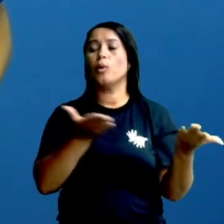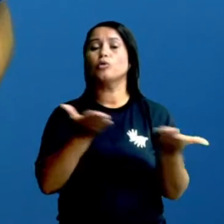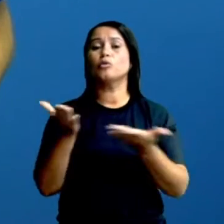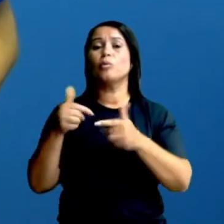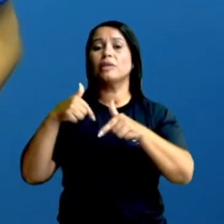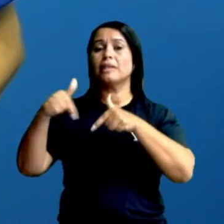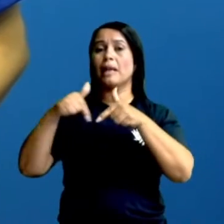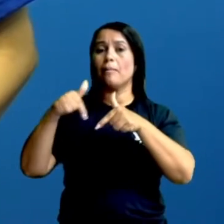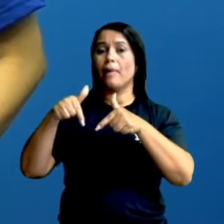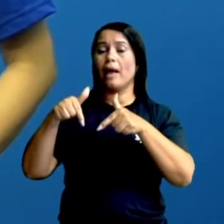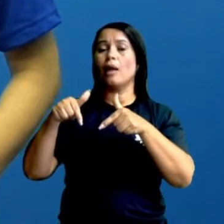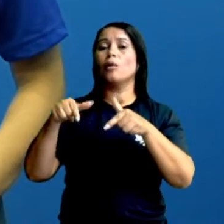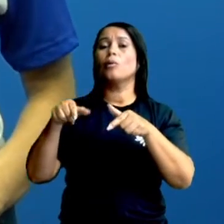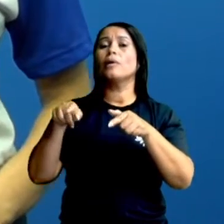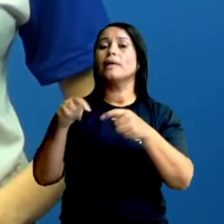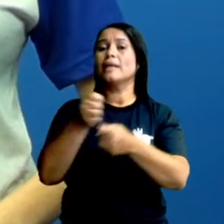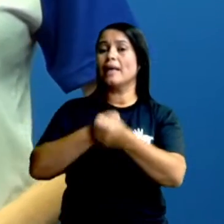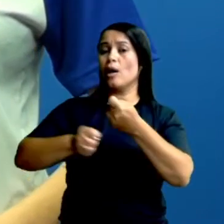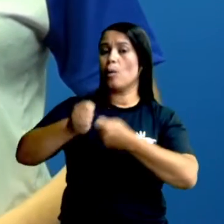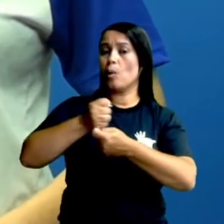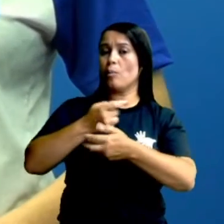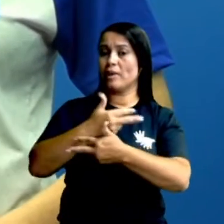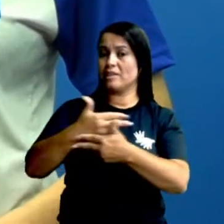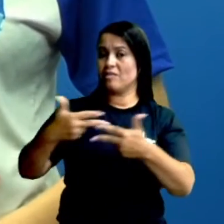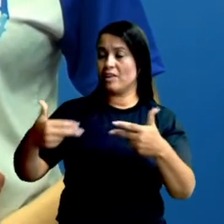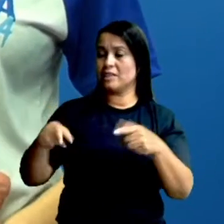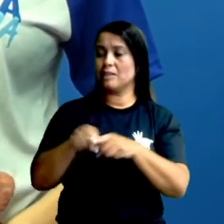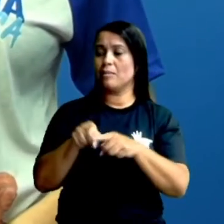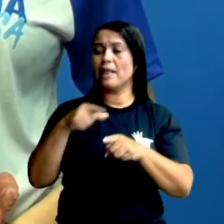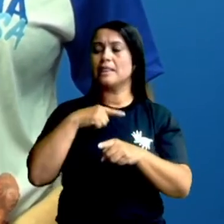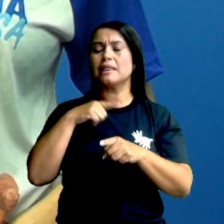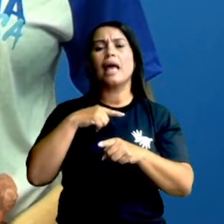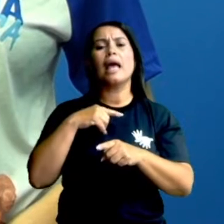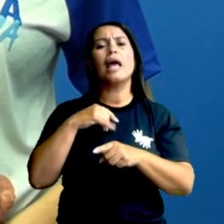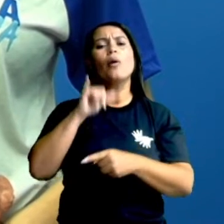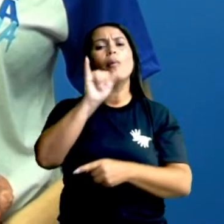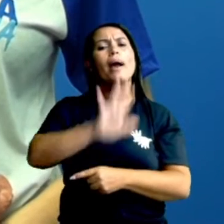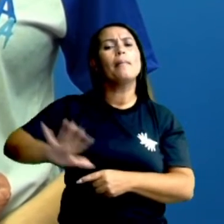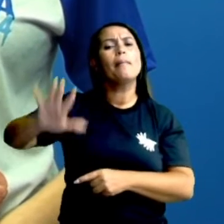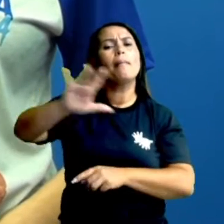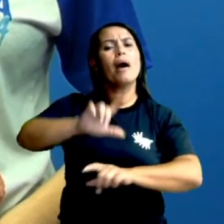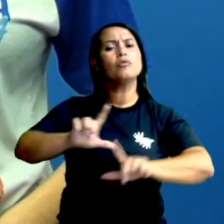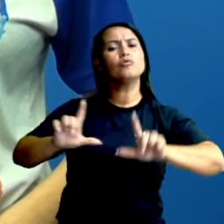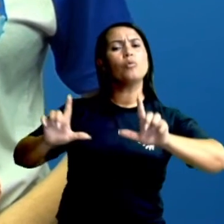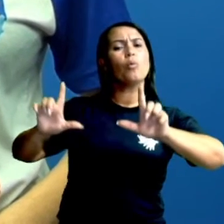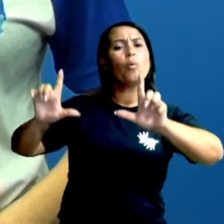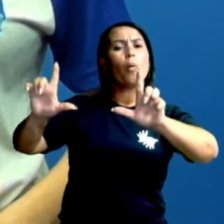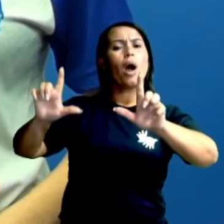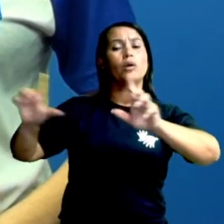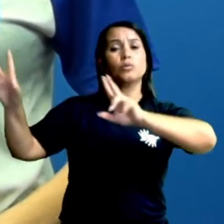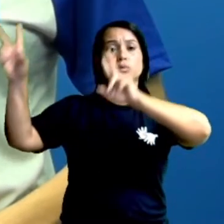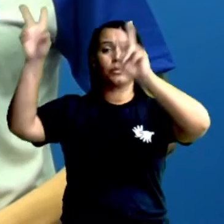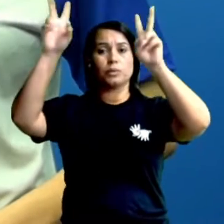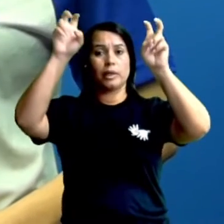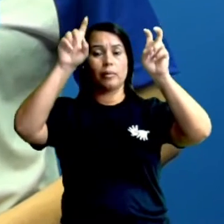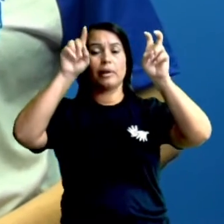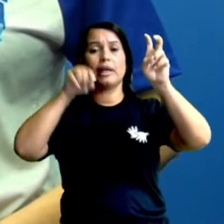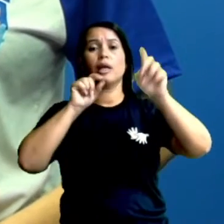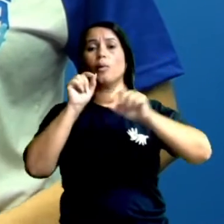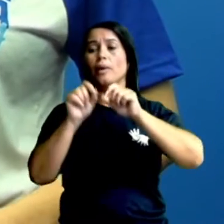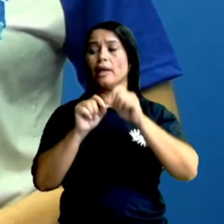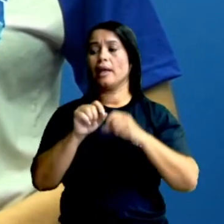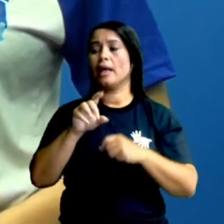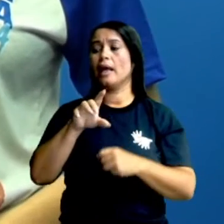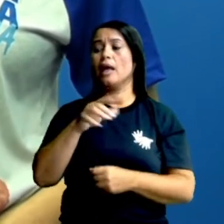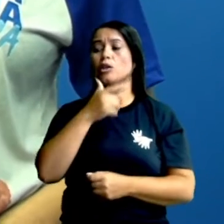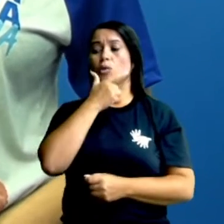sobre trabalhos e atividades econômicas, eu trouxe para vocês uma pintura que representa esse tema, né? É uma pintura de